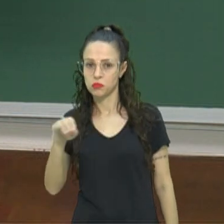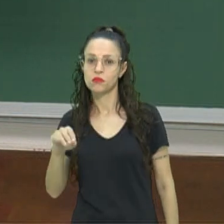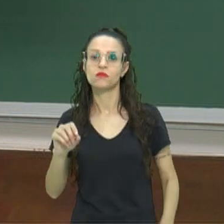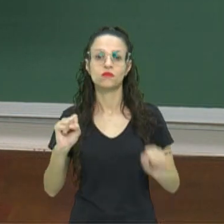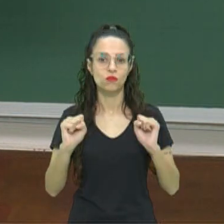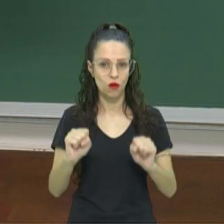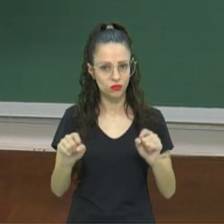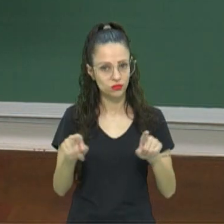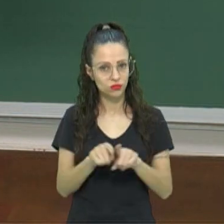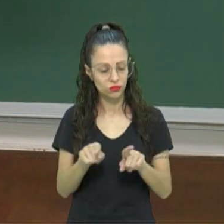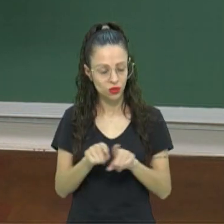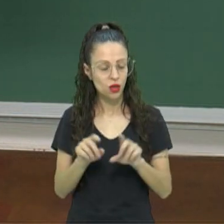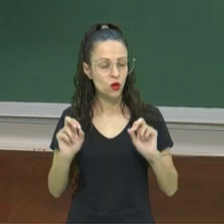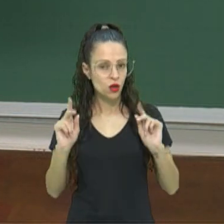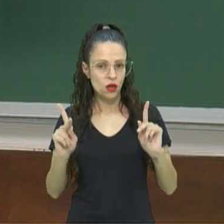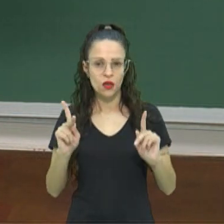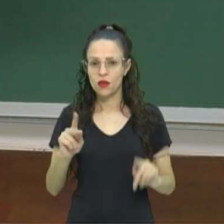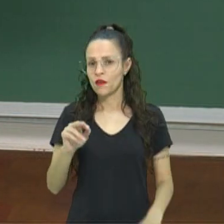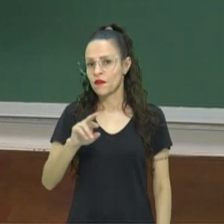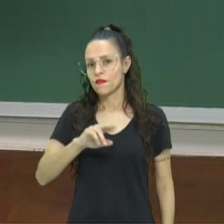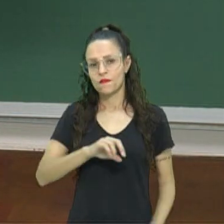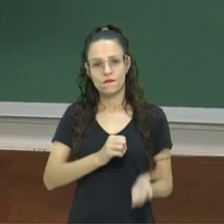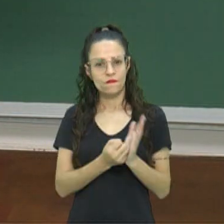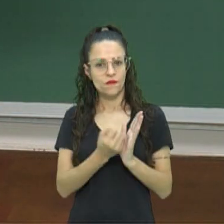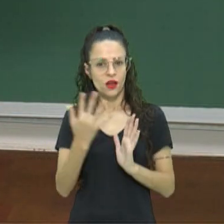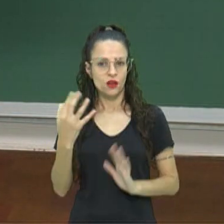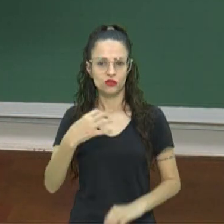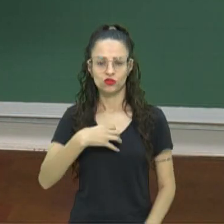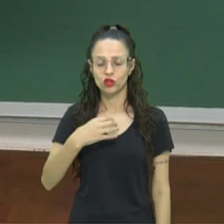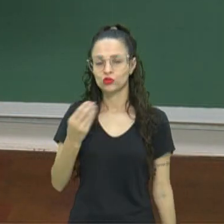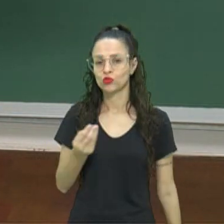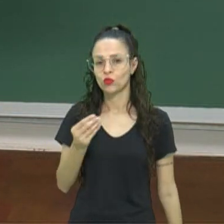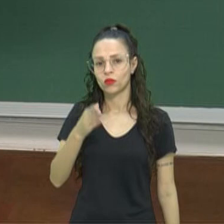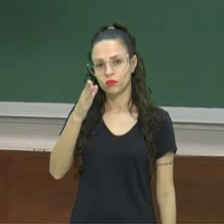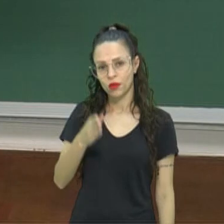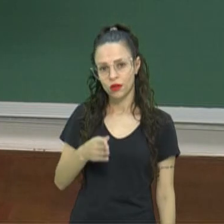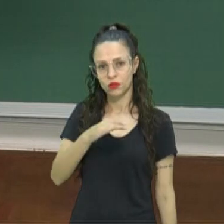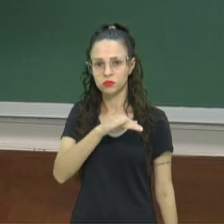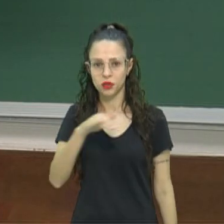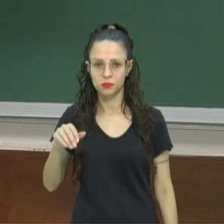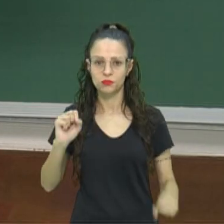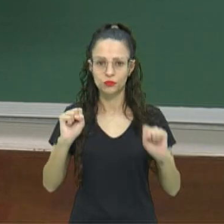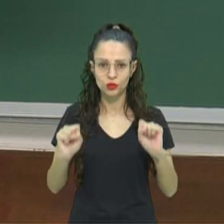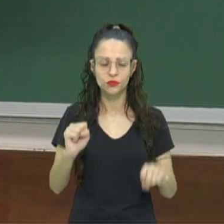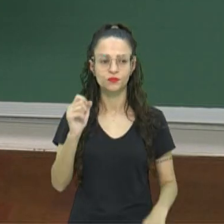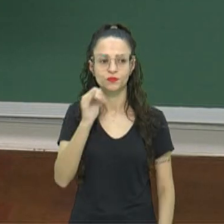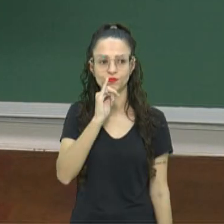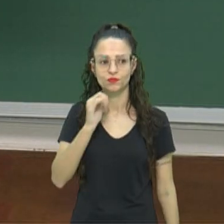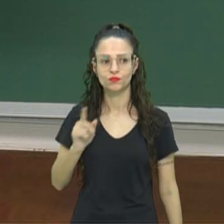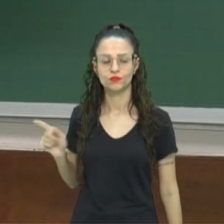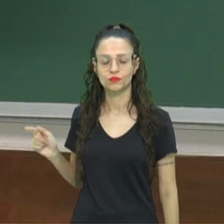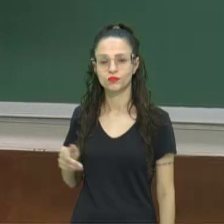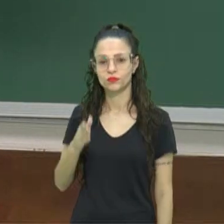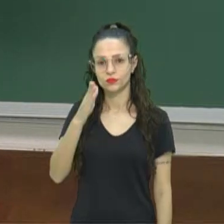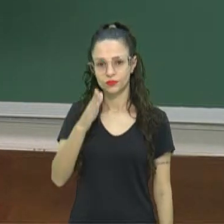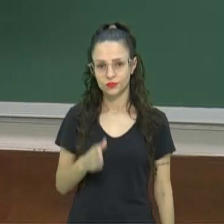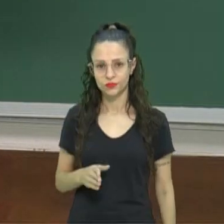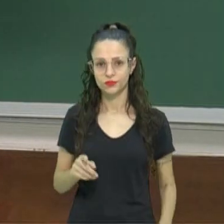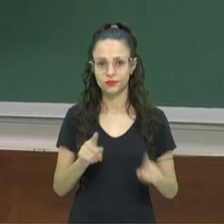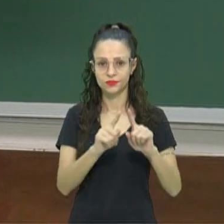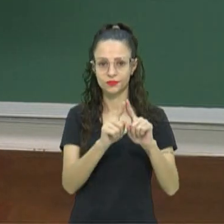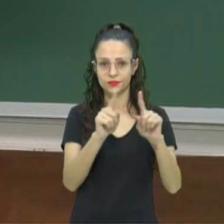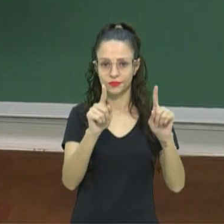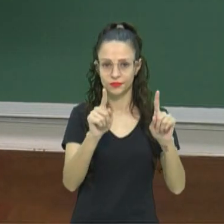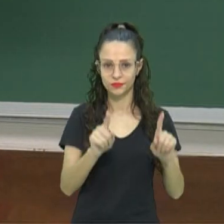horizontal, ok? Tem várias formas, você tem que ver as medidas que o exercício te dá. Então, no caso aqui, eu teria a área do retângulo